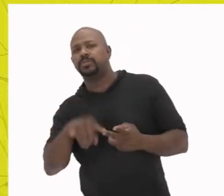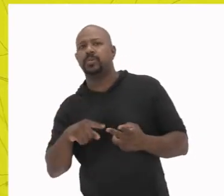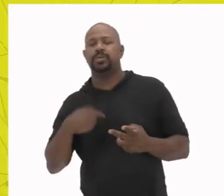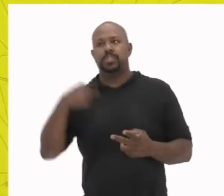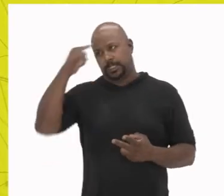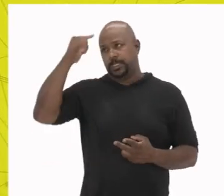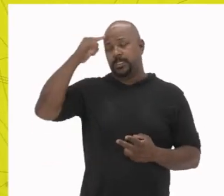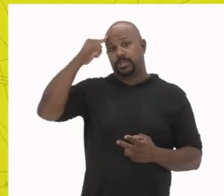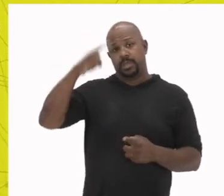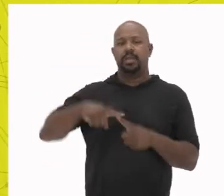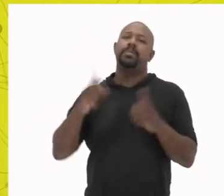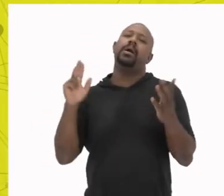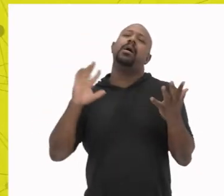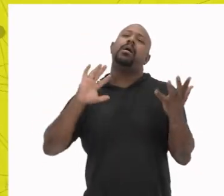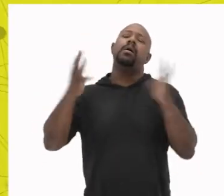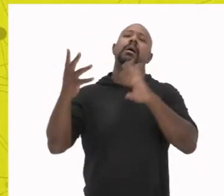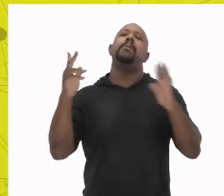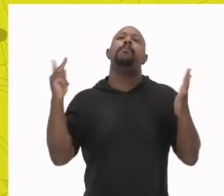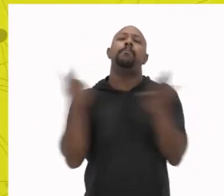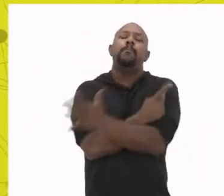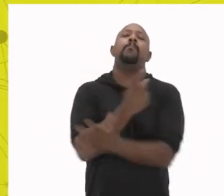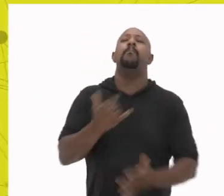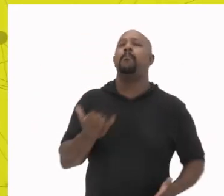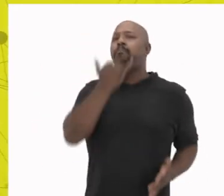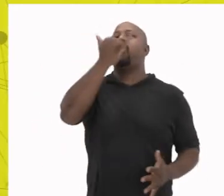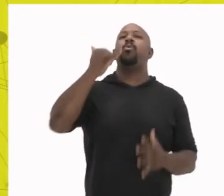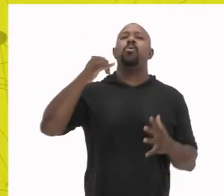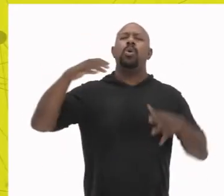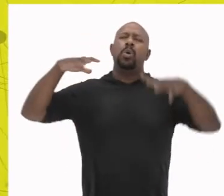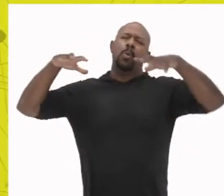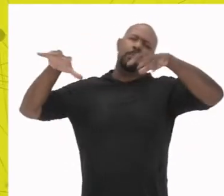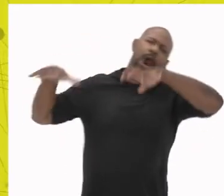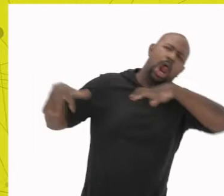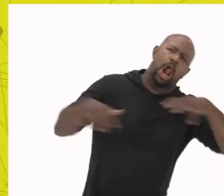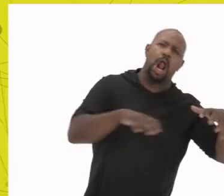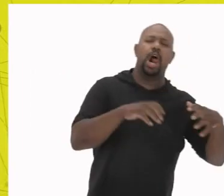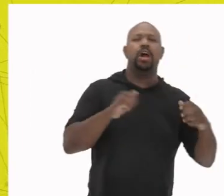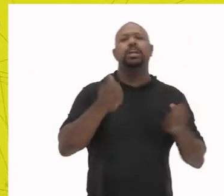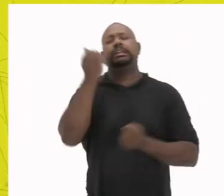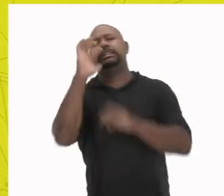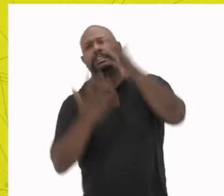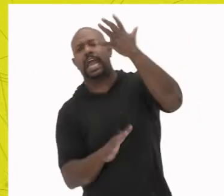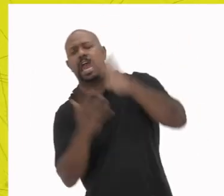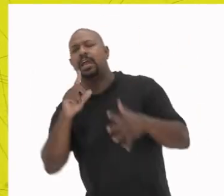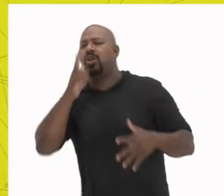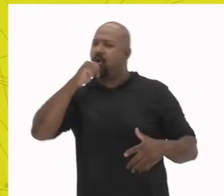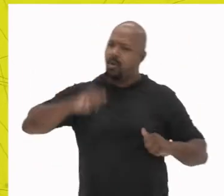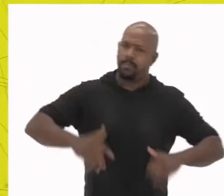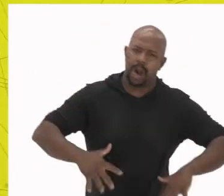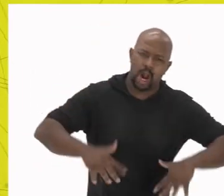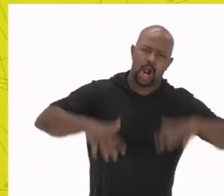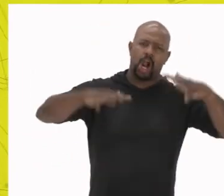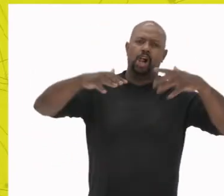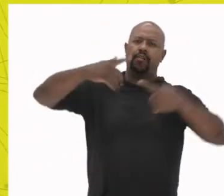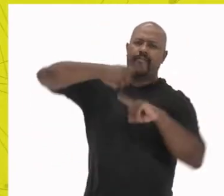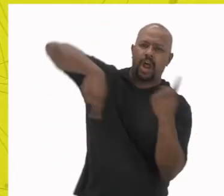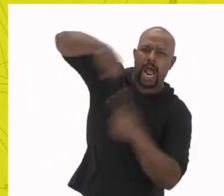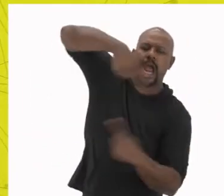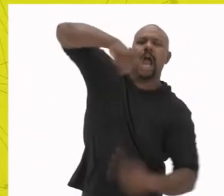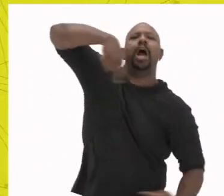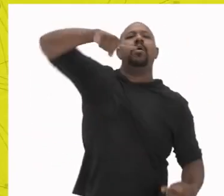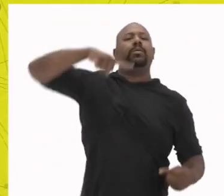terrorismo e fanatismo. E as grandes catástrofes naturais que podem levar a perdas inestimáveis, como incêndios,